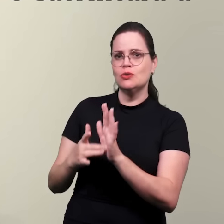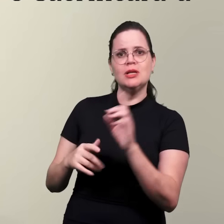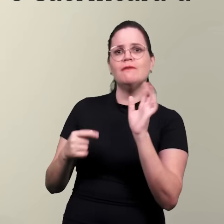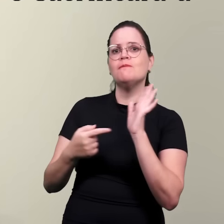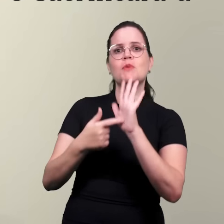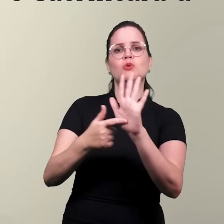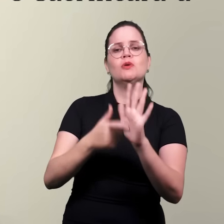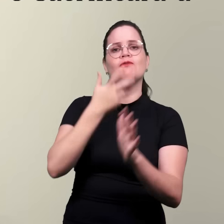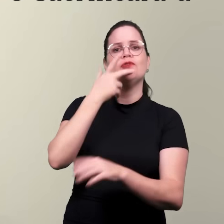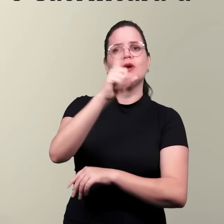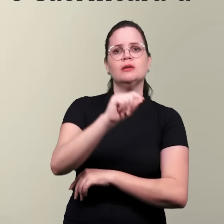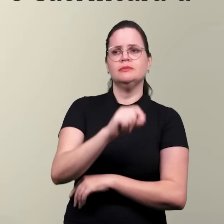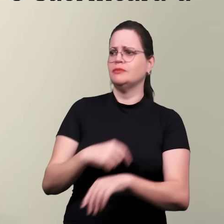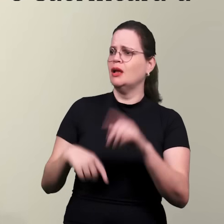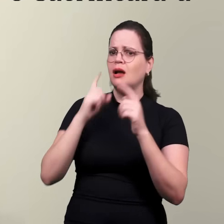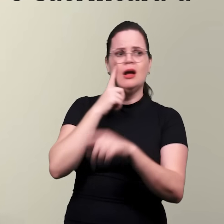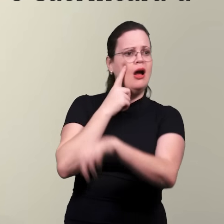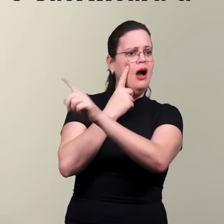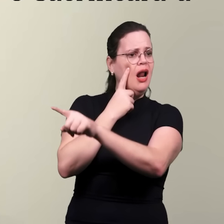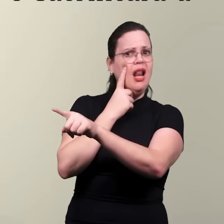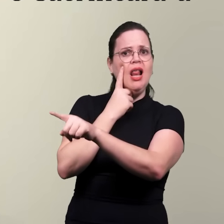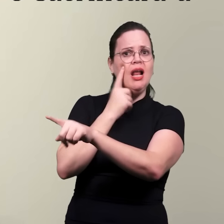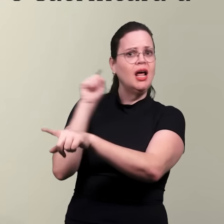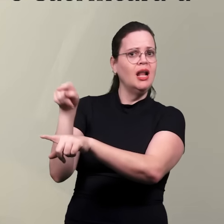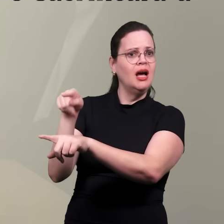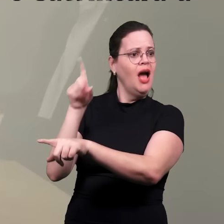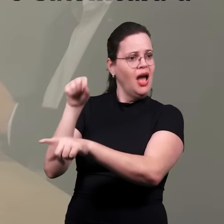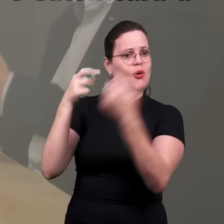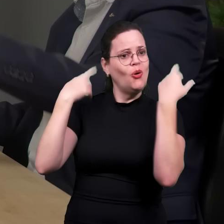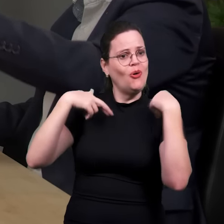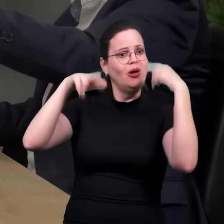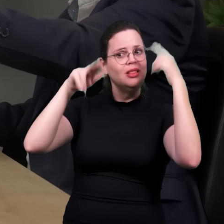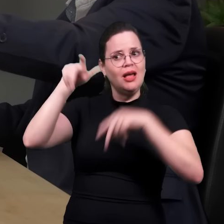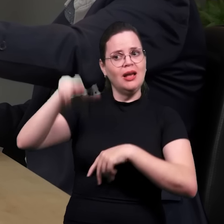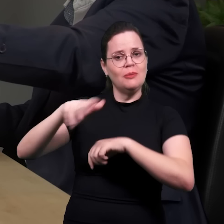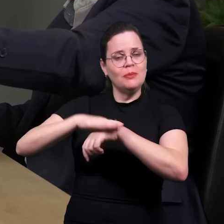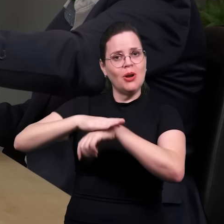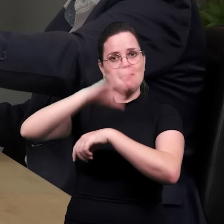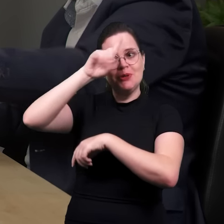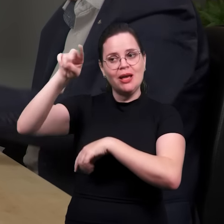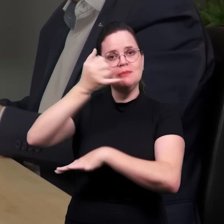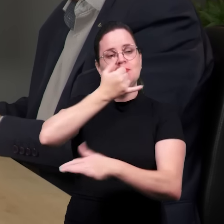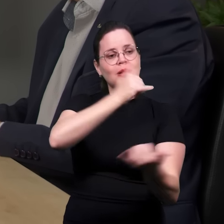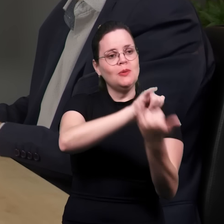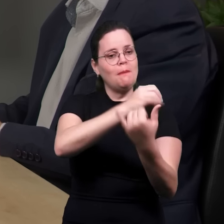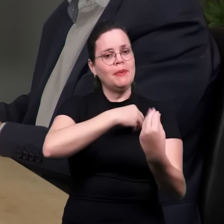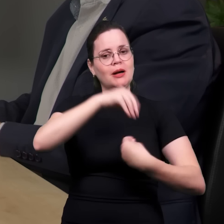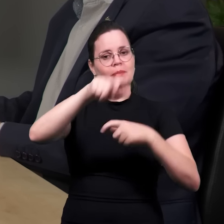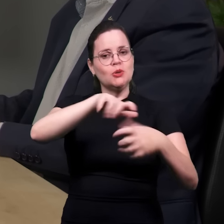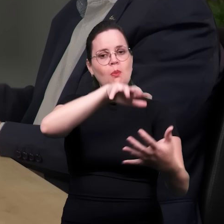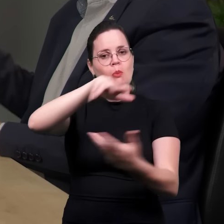que eis o cordeiro de Deus que tira o pecado do mundo. Então Jesus estava indo para ser batizado por João